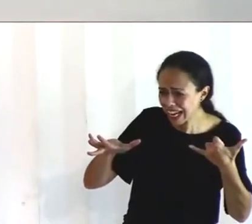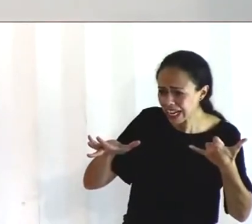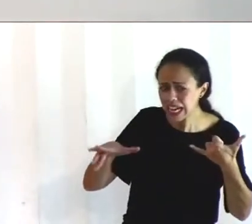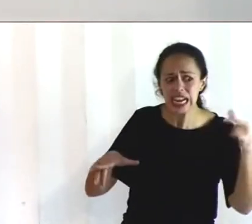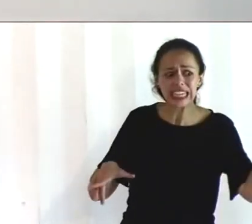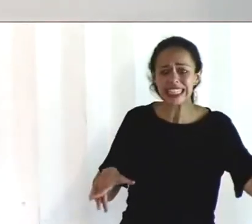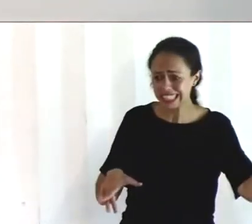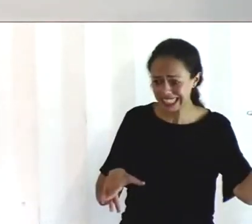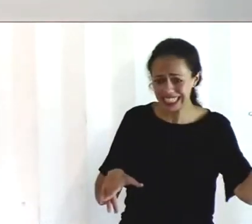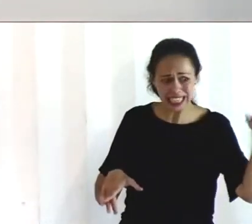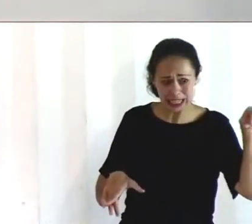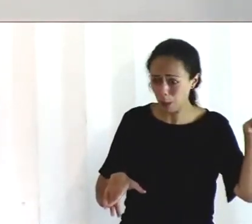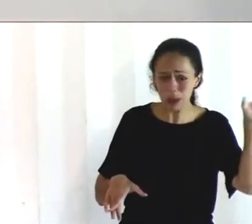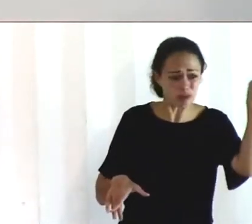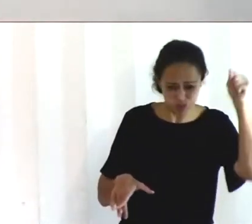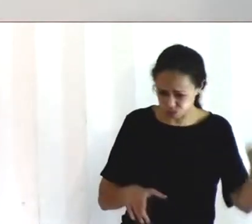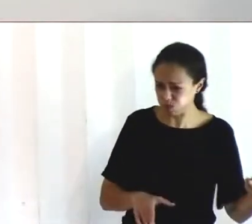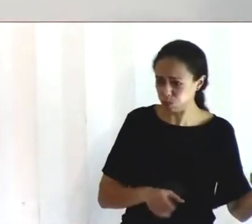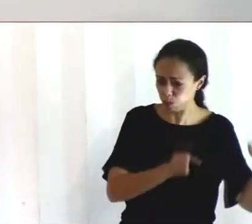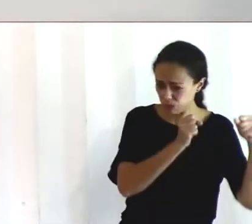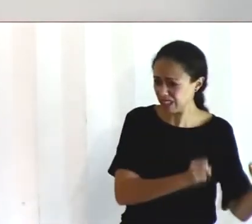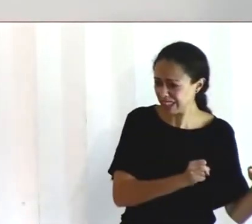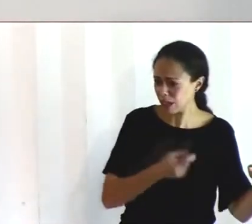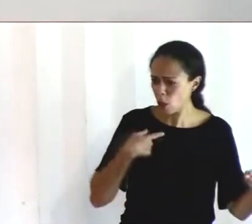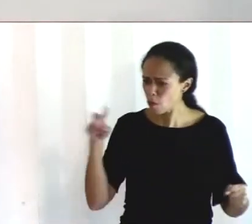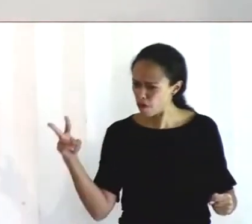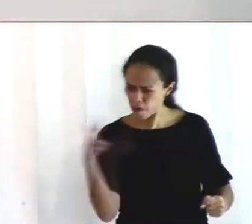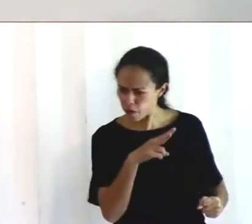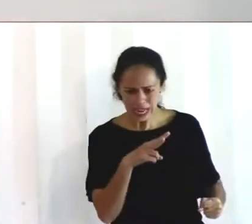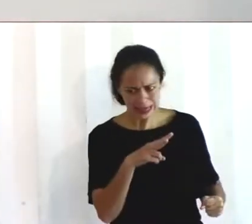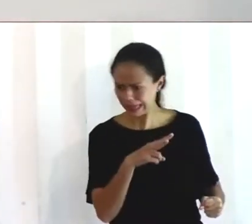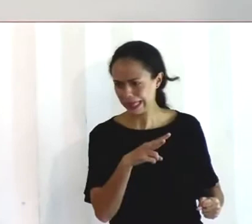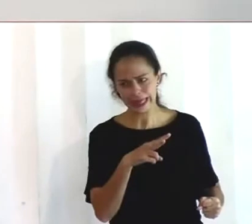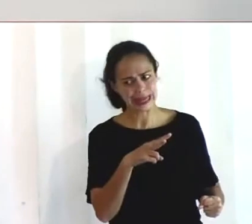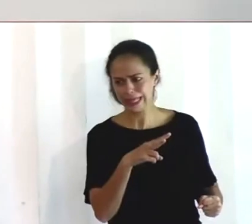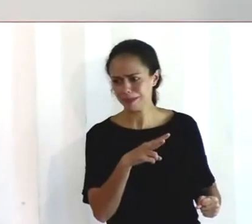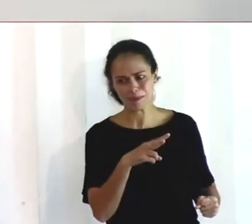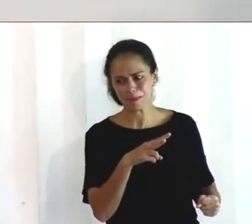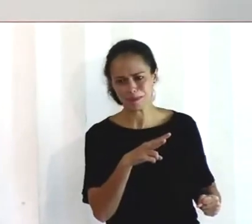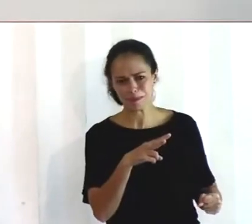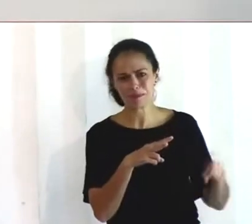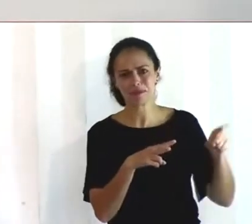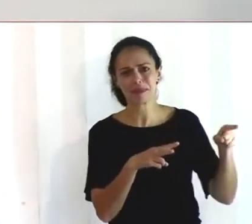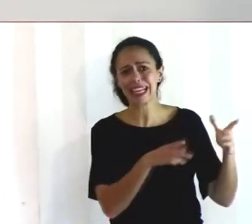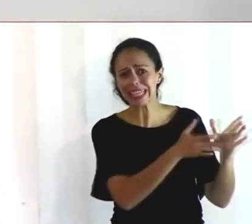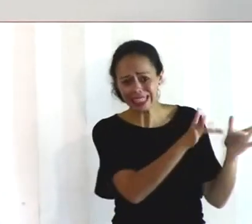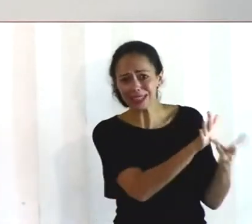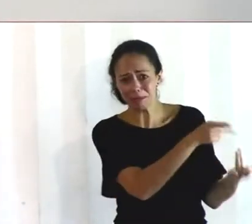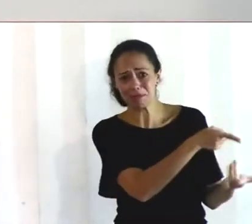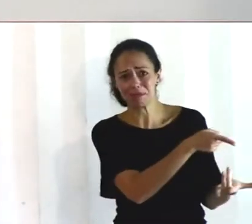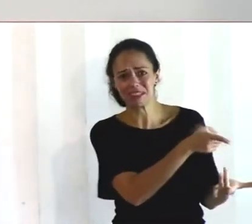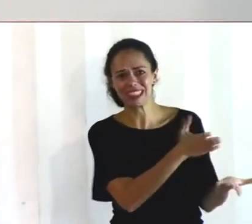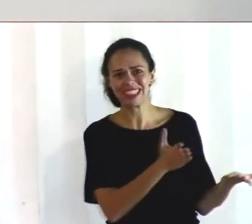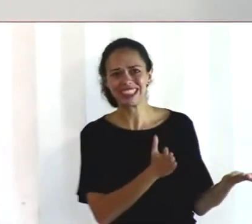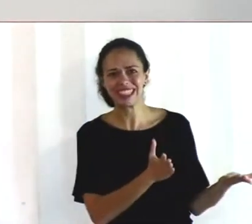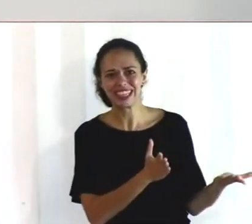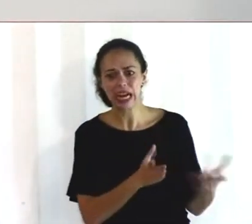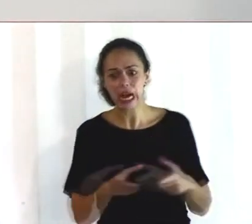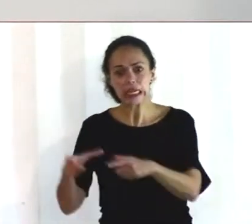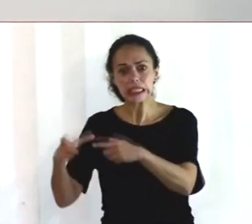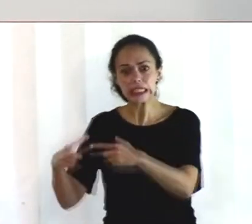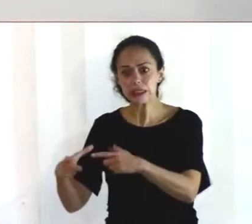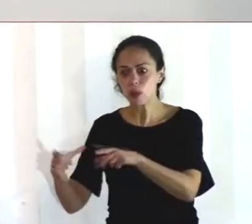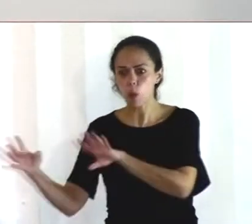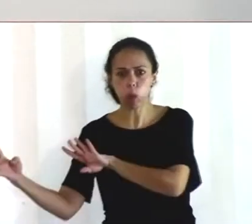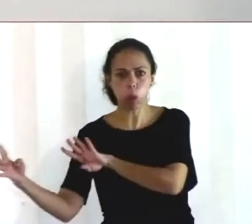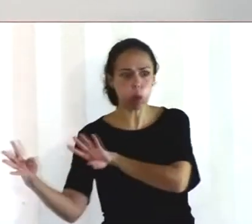tem poder, que nós não vimos ainda. Era Jesus. A palavra de Deus diz que a cidade inteira vai